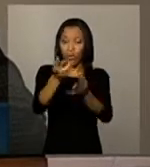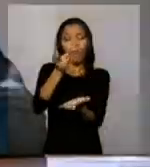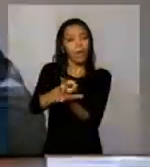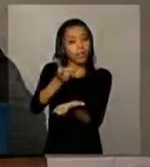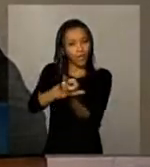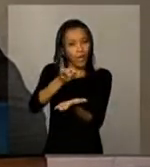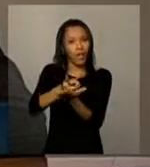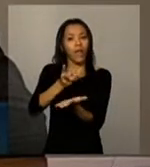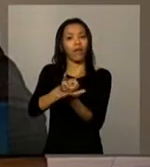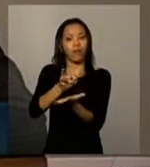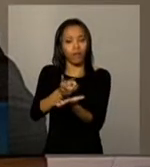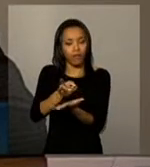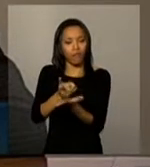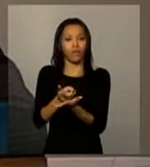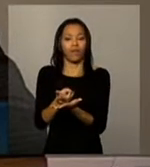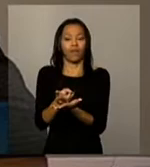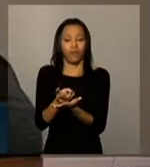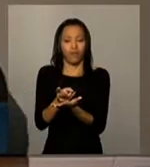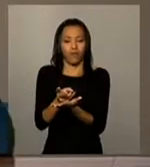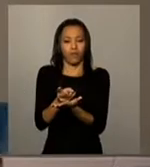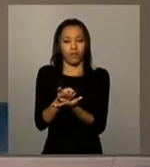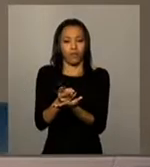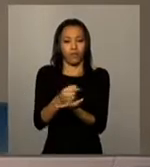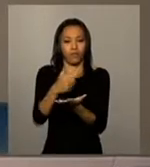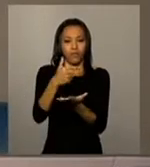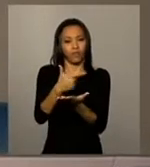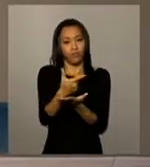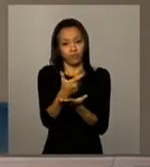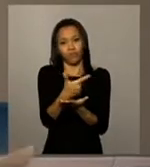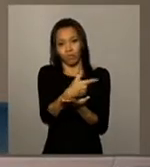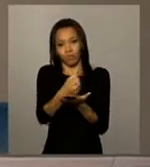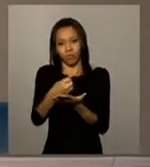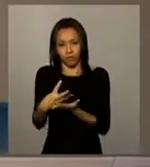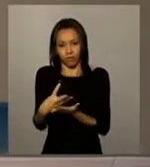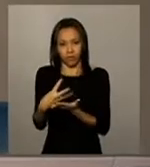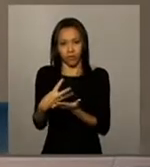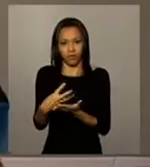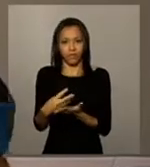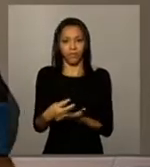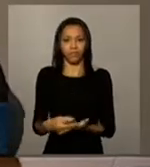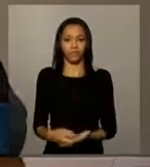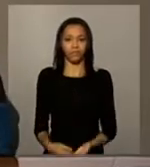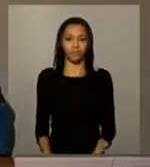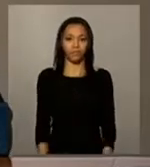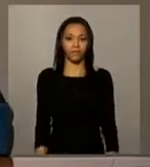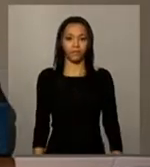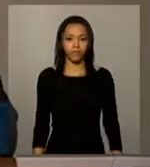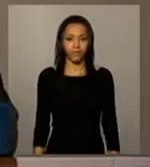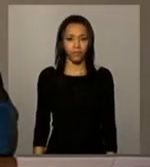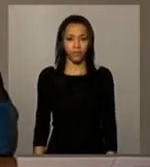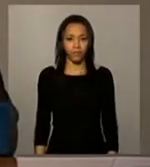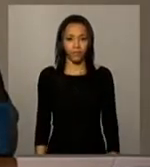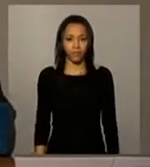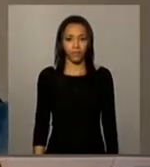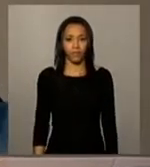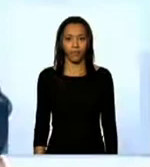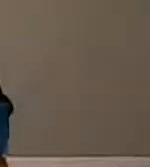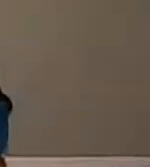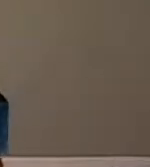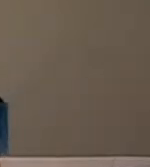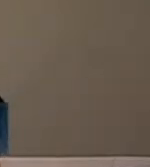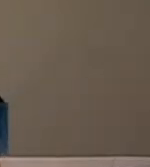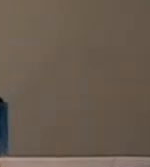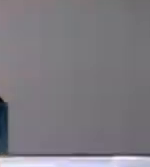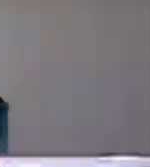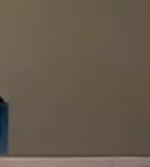mesmo patamar de 2013. Como também já estava na apresentação do ministro Guido, o